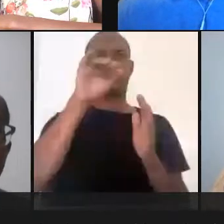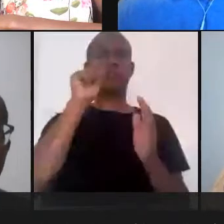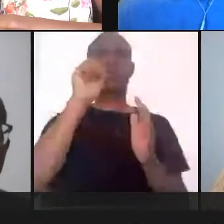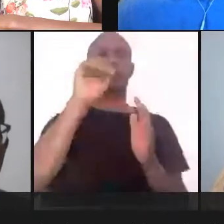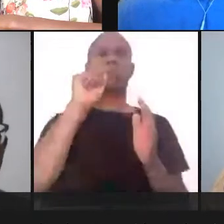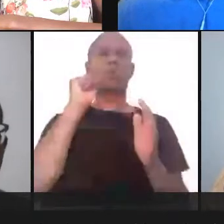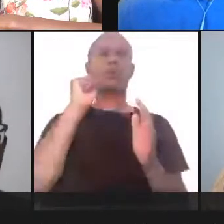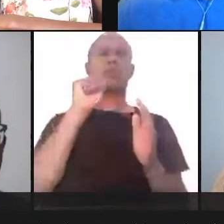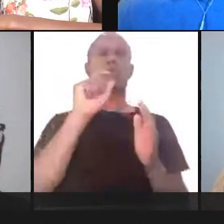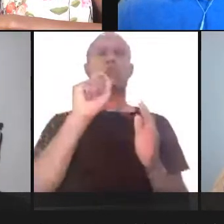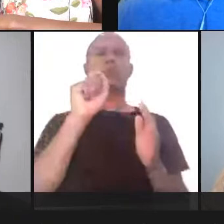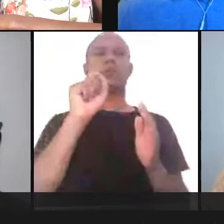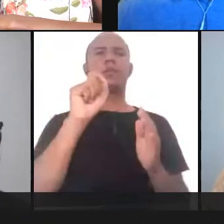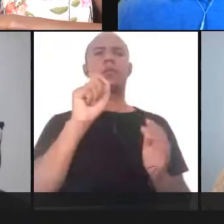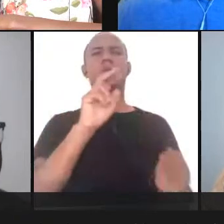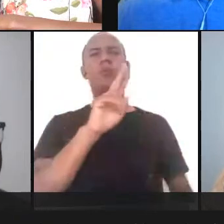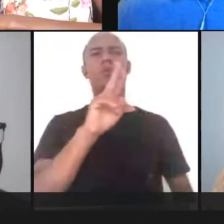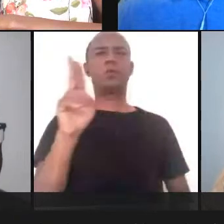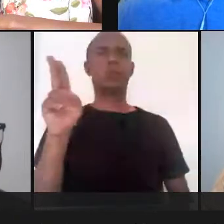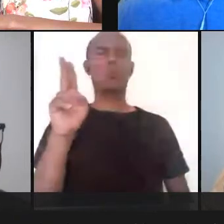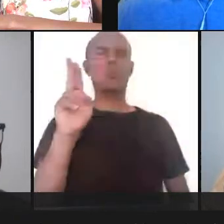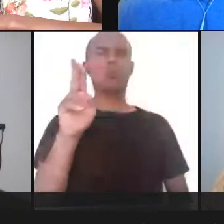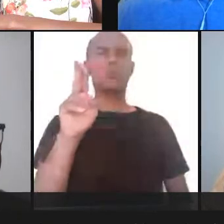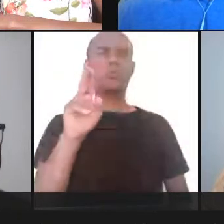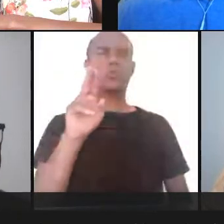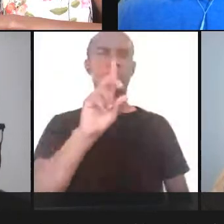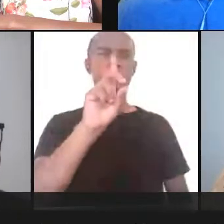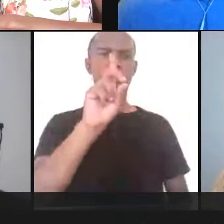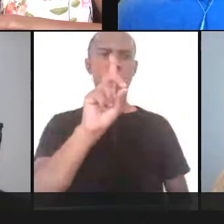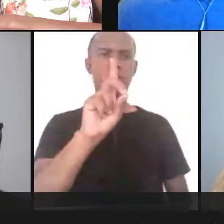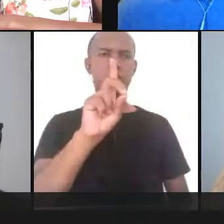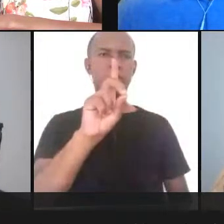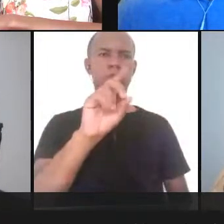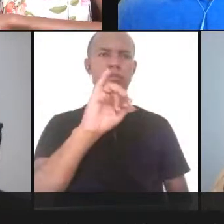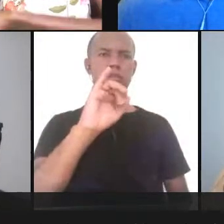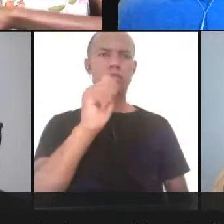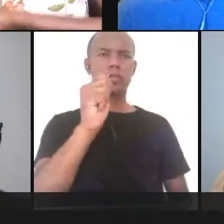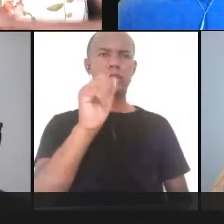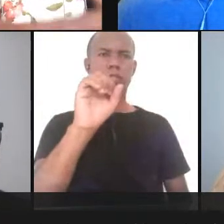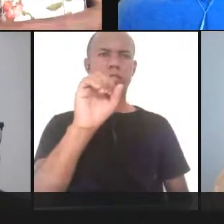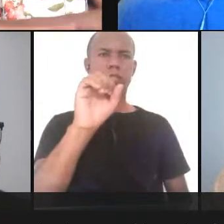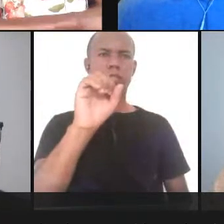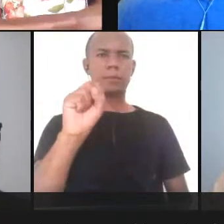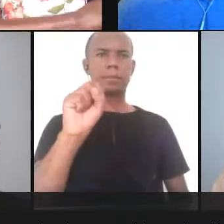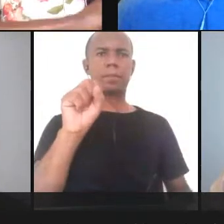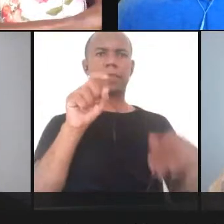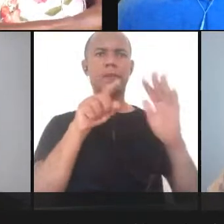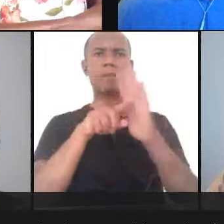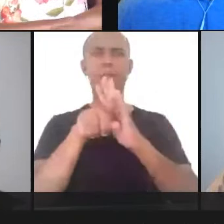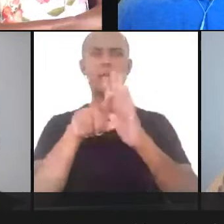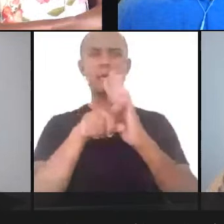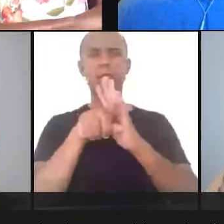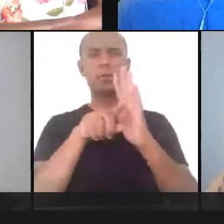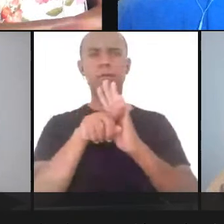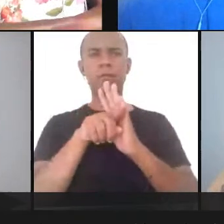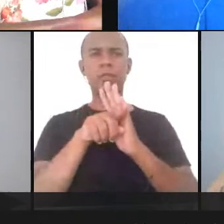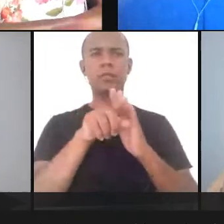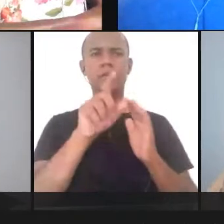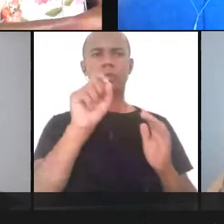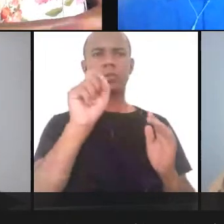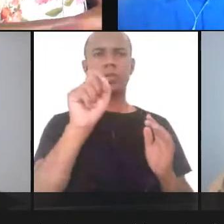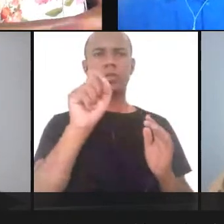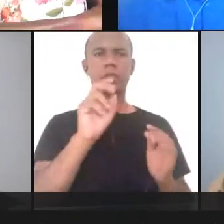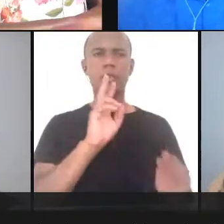Dias. Por favor, Lucílio, sei que já viste a pergunta, há uma resposta para o que a Denise aqui nos coloca. Se calhar